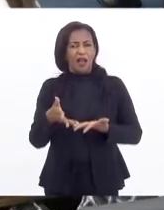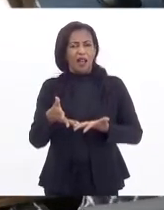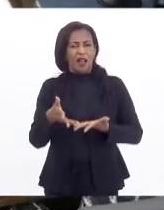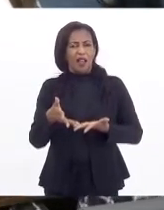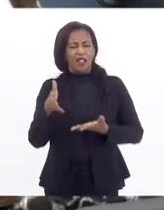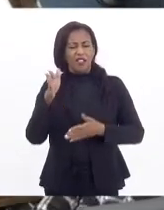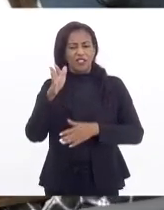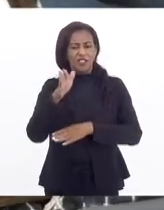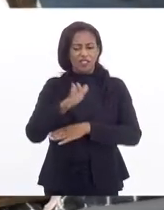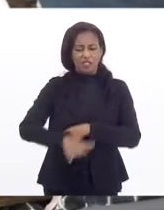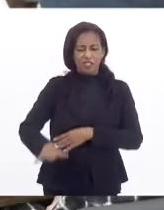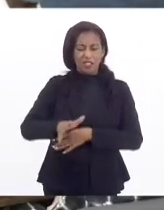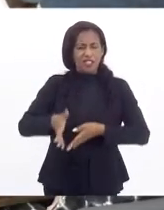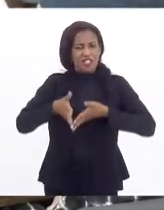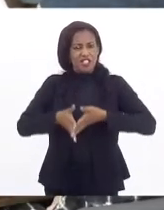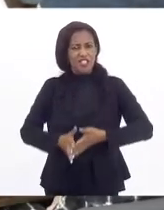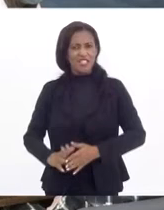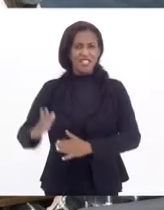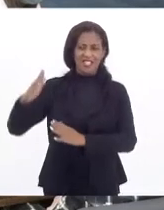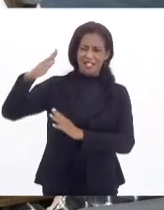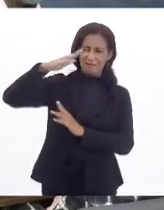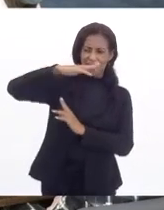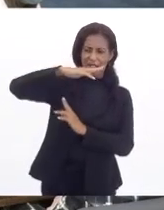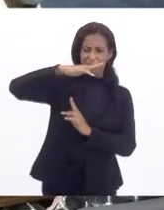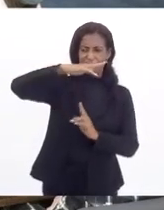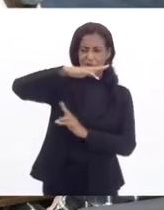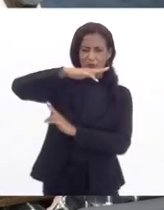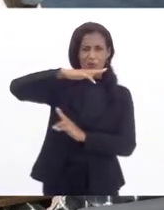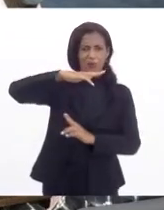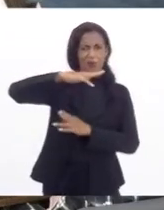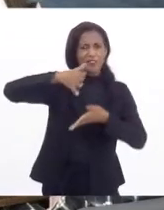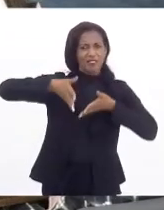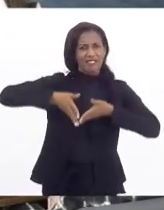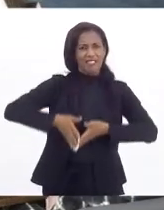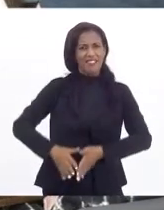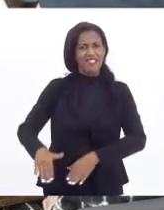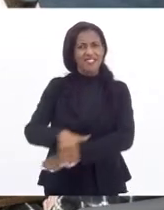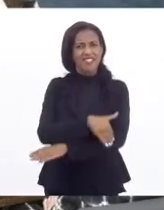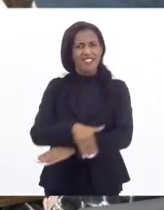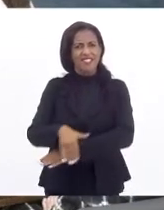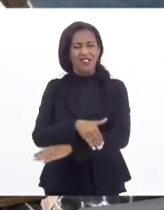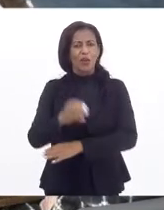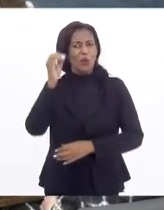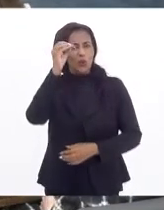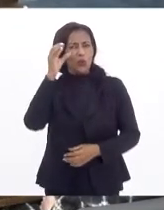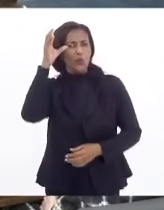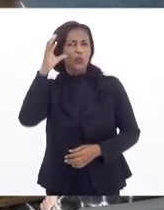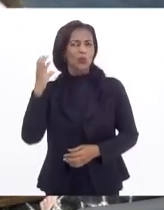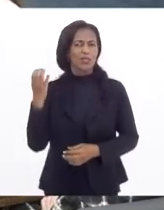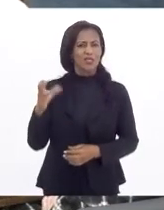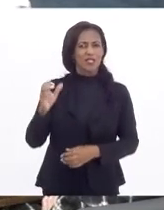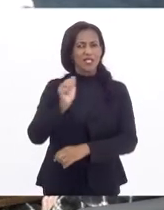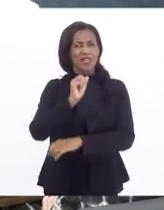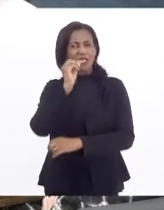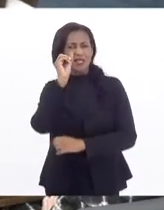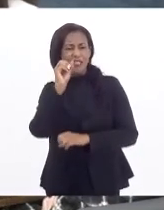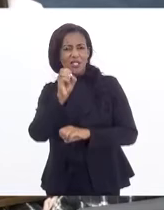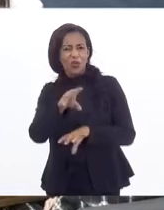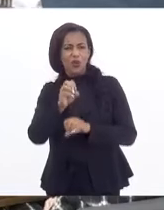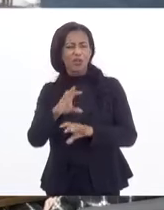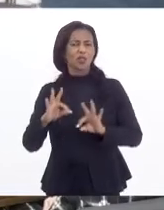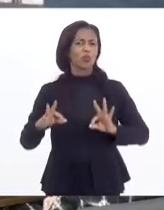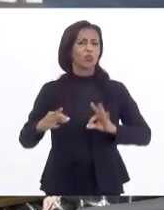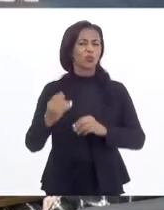marquise, Armazém da Utopia, utopia desejar cultura, educação, ciência, tudo que é